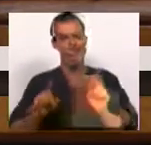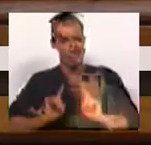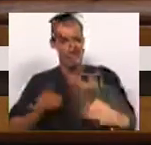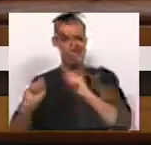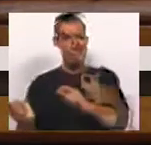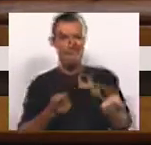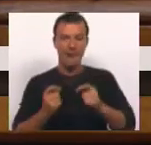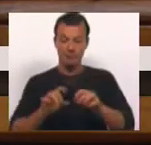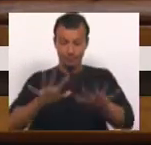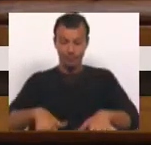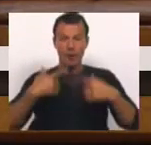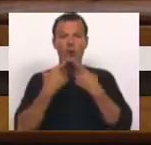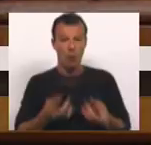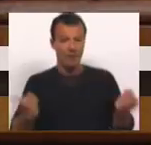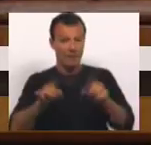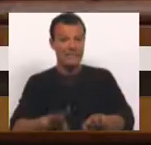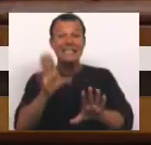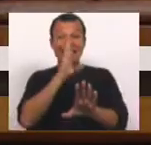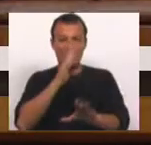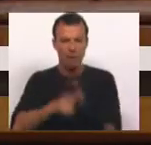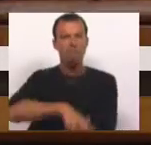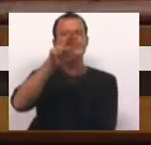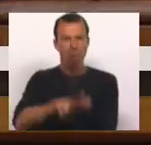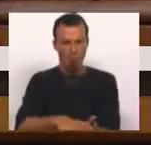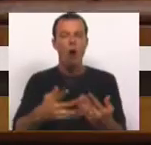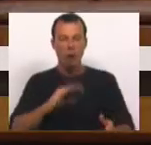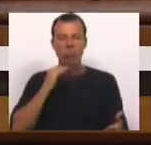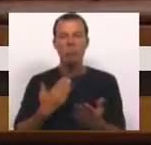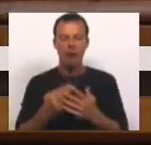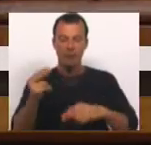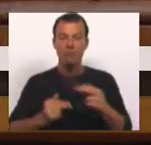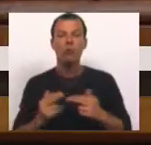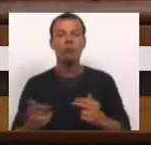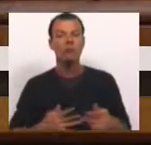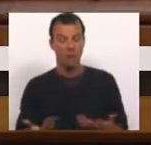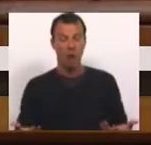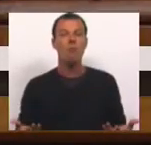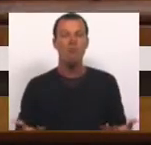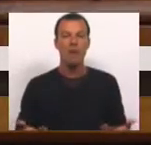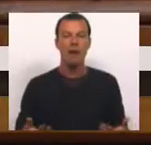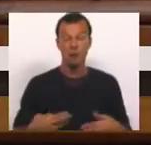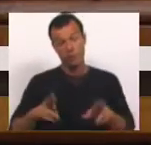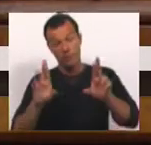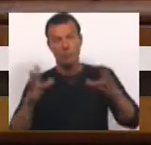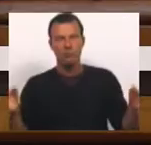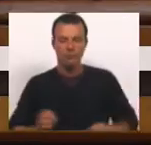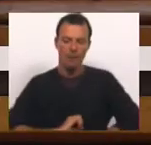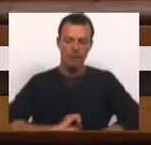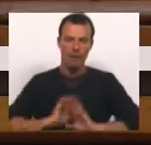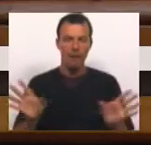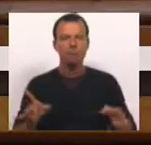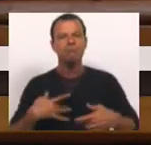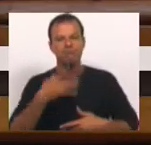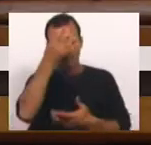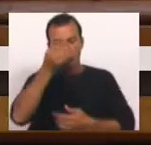que, em caso de aprovação dos projetos de lei, visa já a construção participada, esperamos, e é claro, na